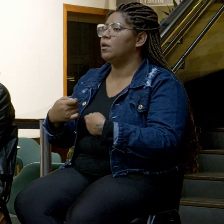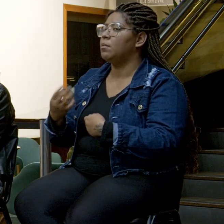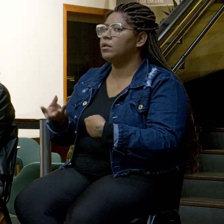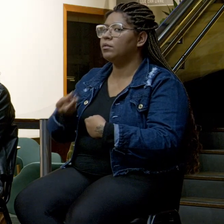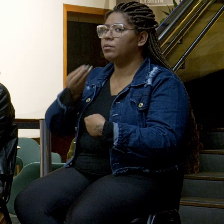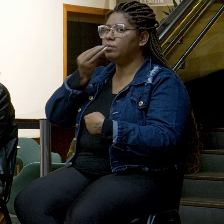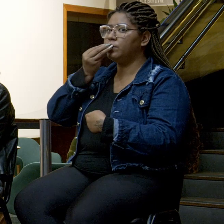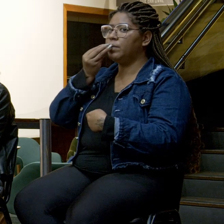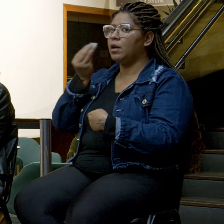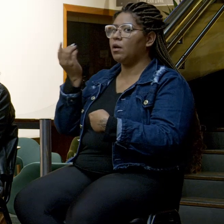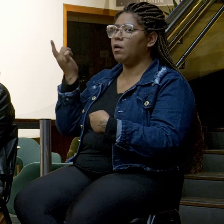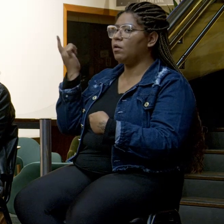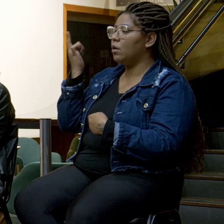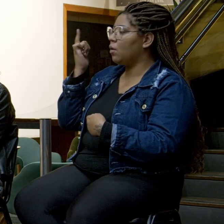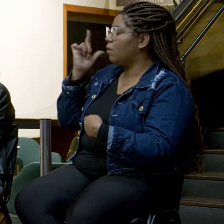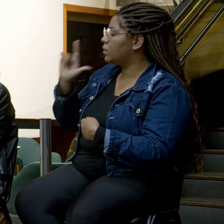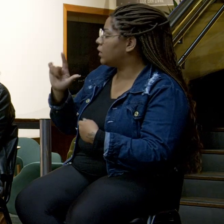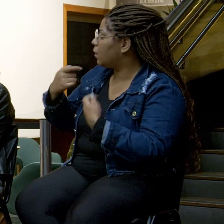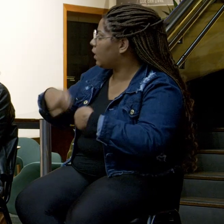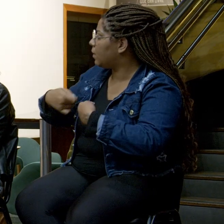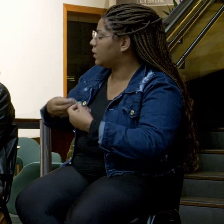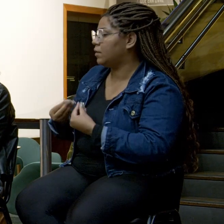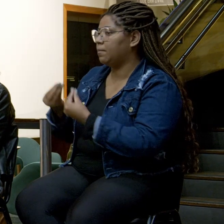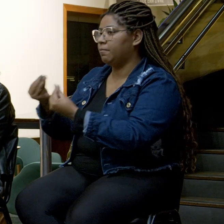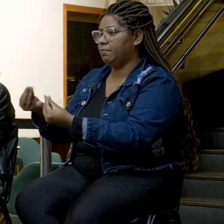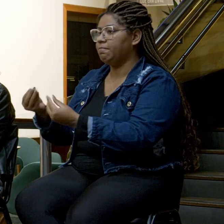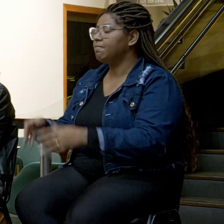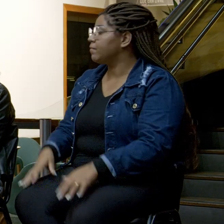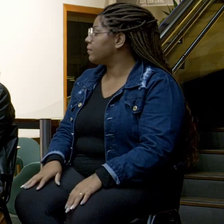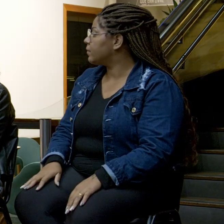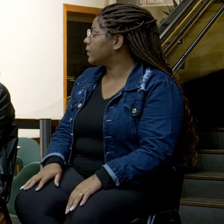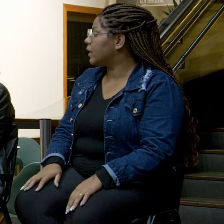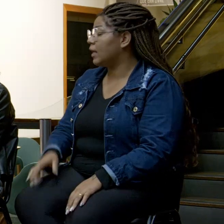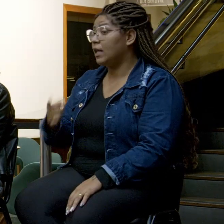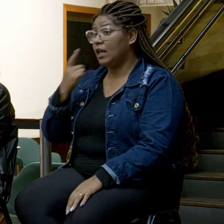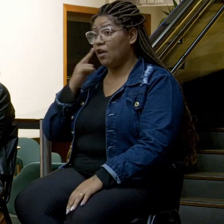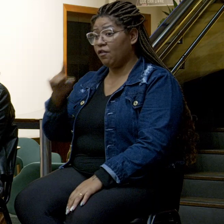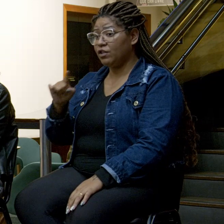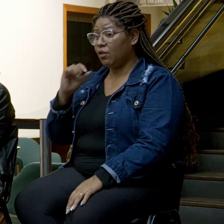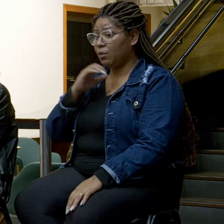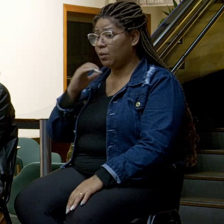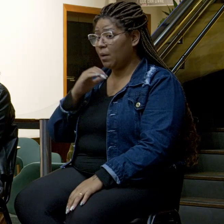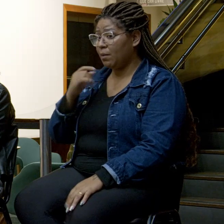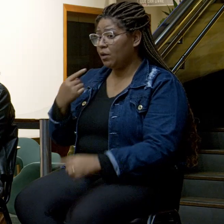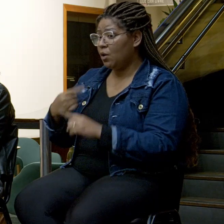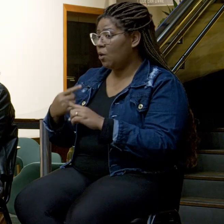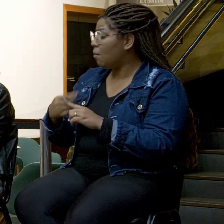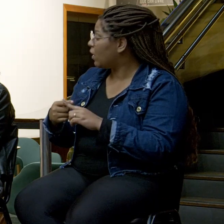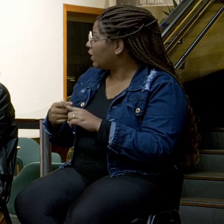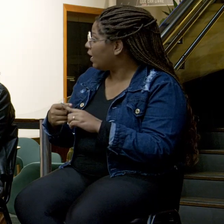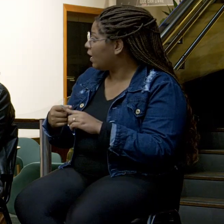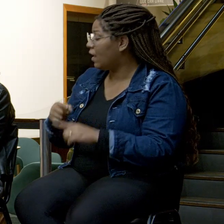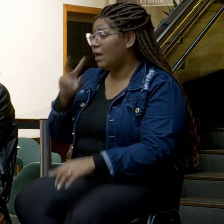minha boca para garantir a ele o alimento que ele precisa. E assim, a fala foi muito curta, e era o rosto e